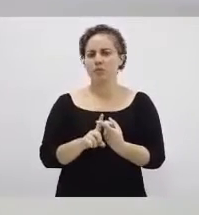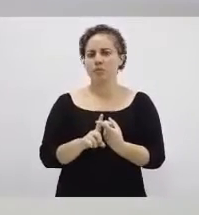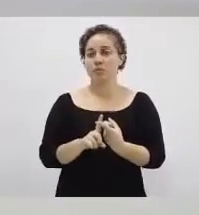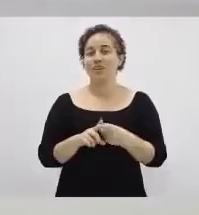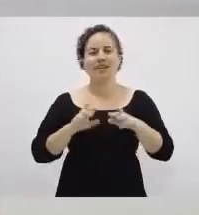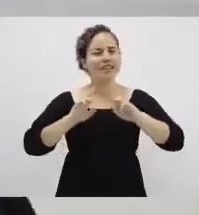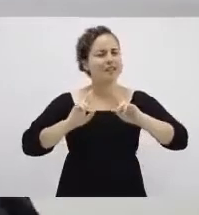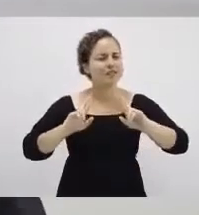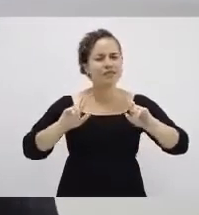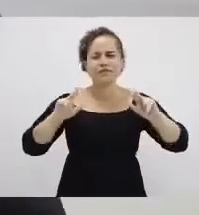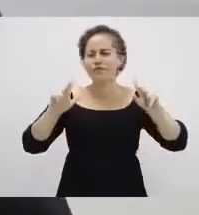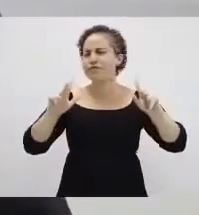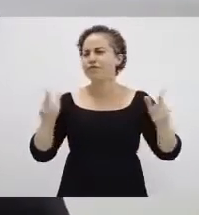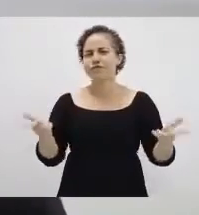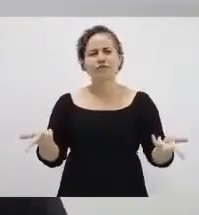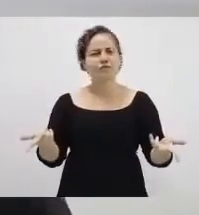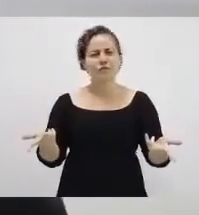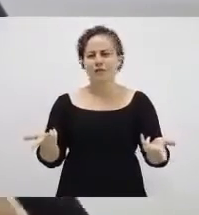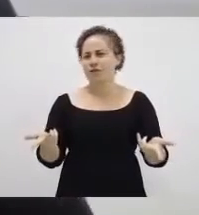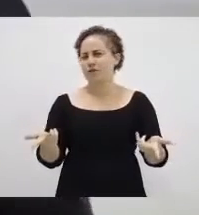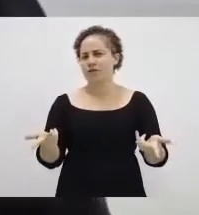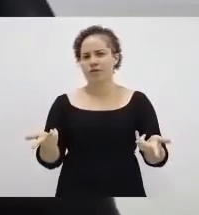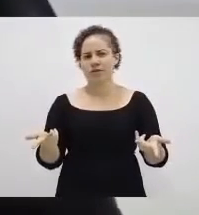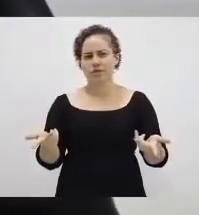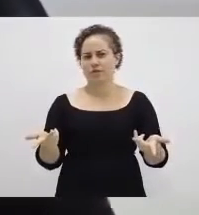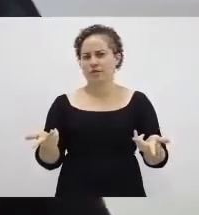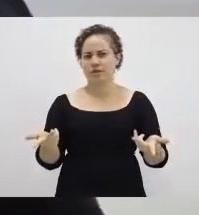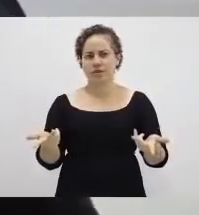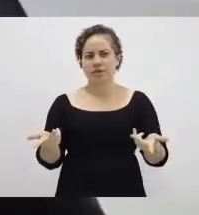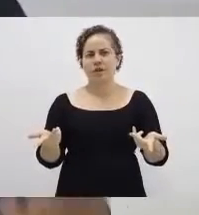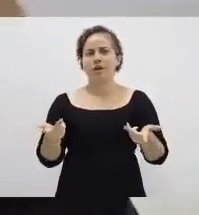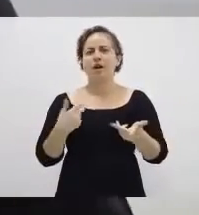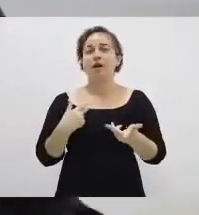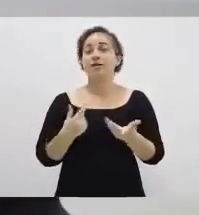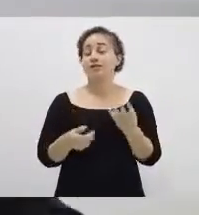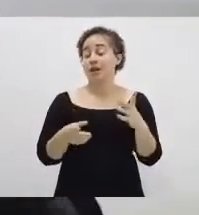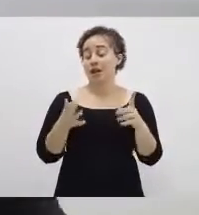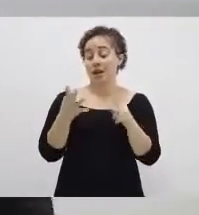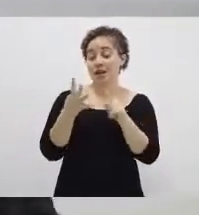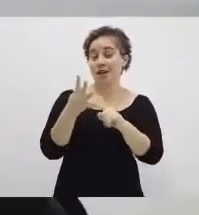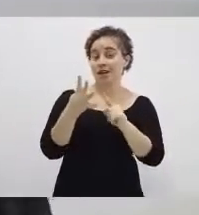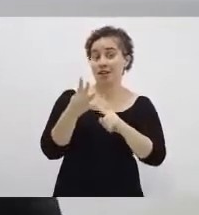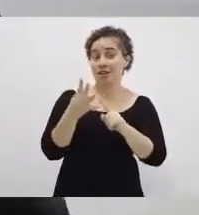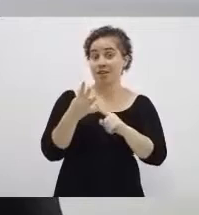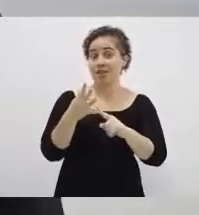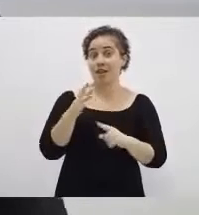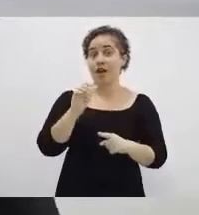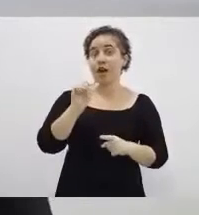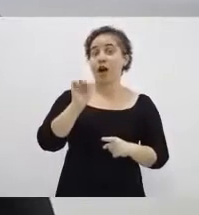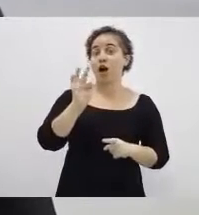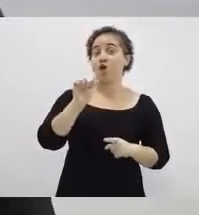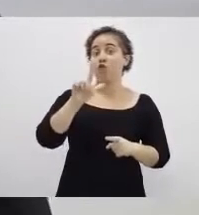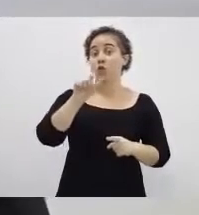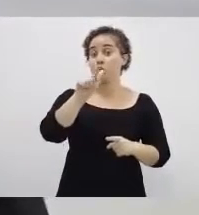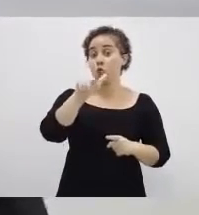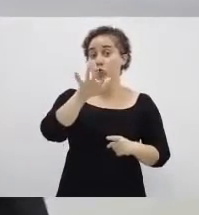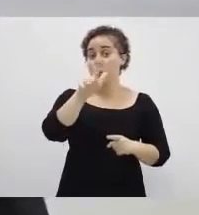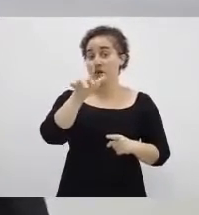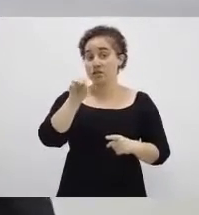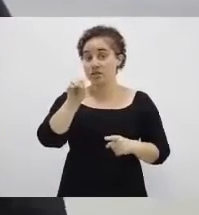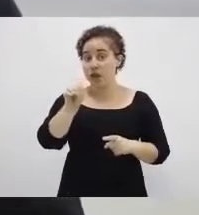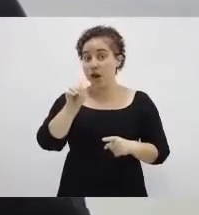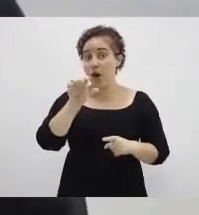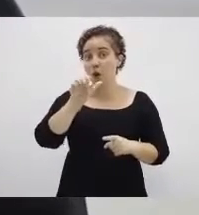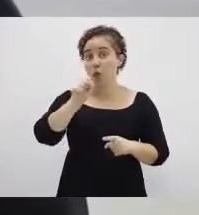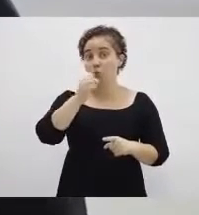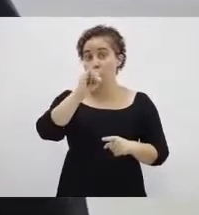bastante diferentes do caso da flutuação suja, porque eu sei exatamente quais são os